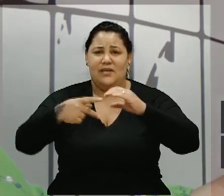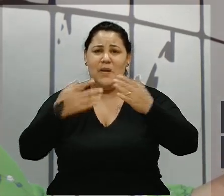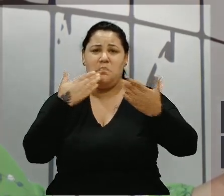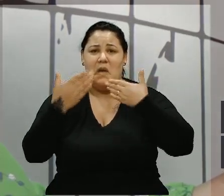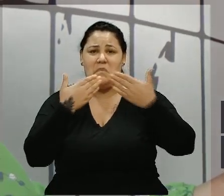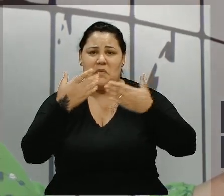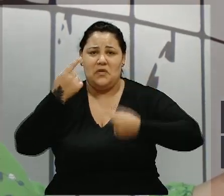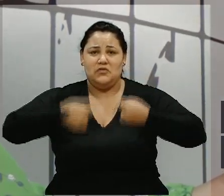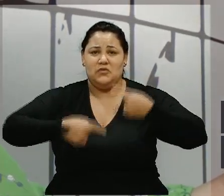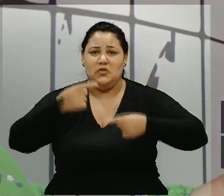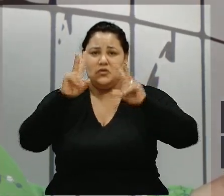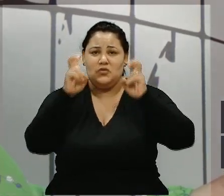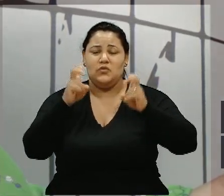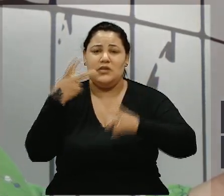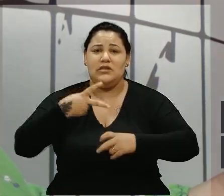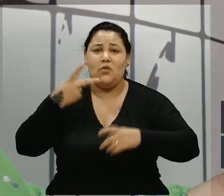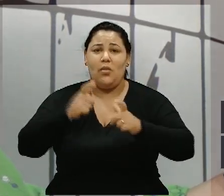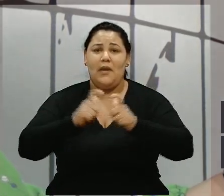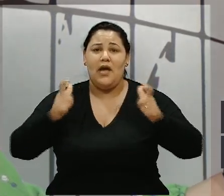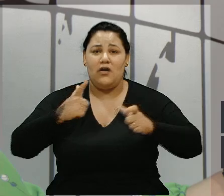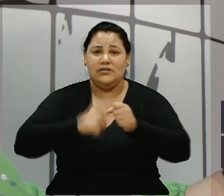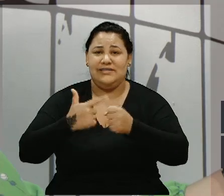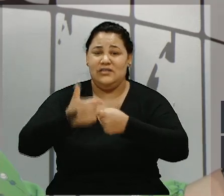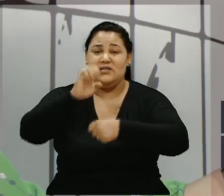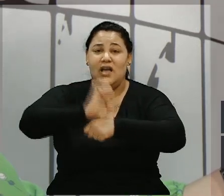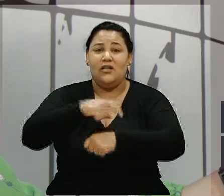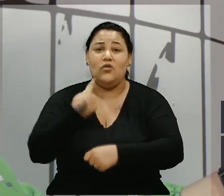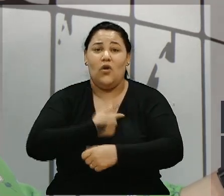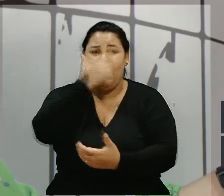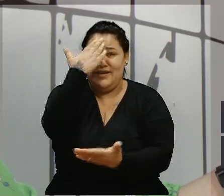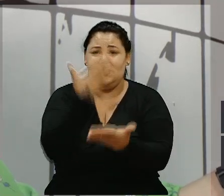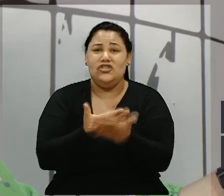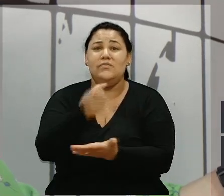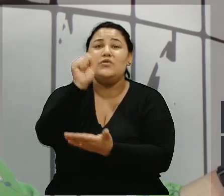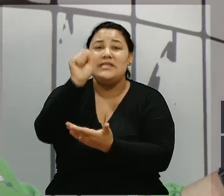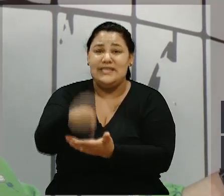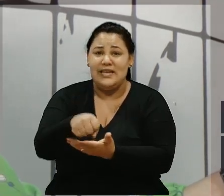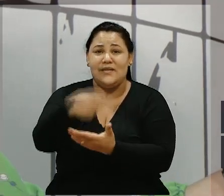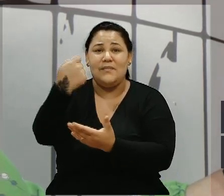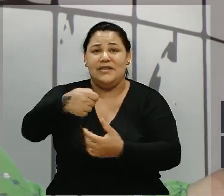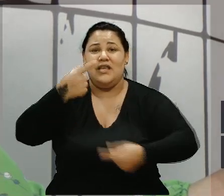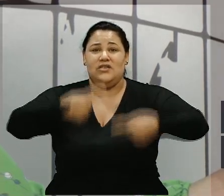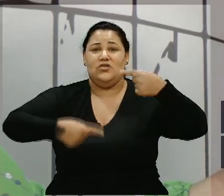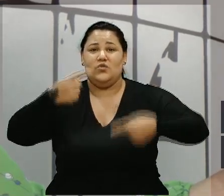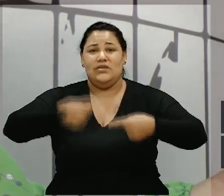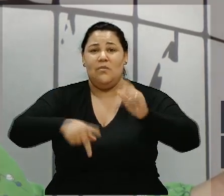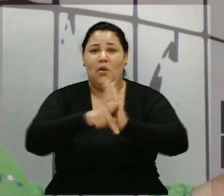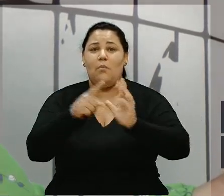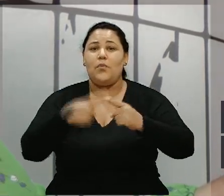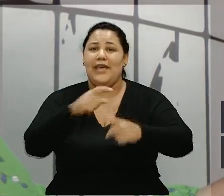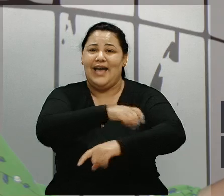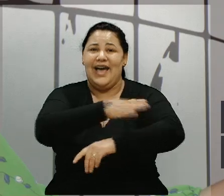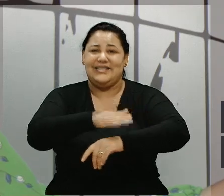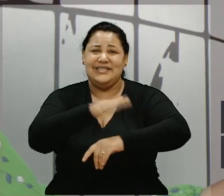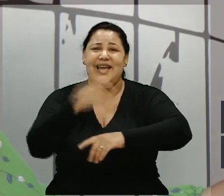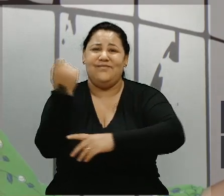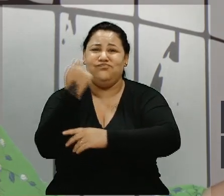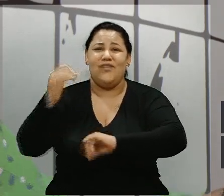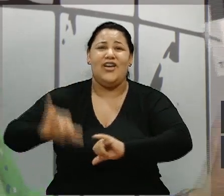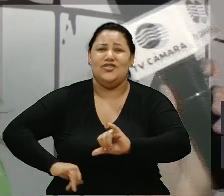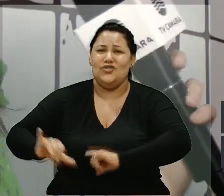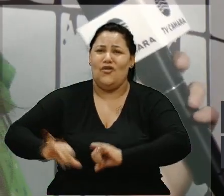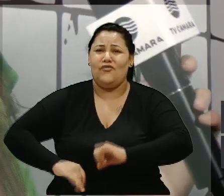segunda maior cidade do estado e a gente acredita que precisa dessa discussão por aqui, porque a Serra tem sofrido bastante com essa